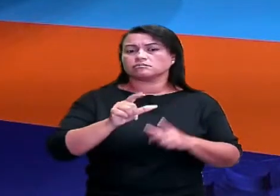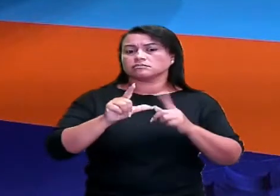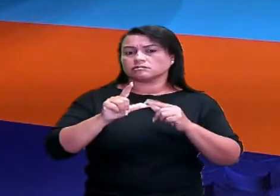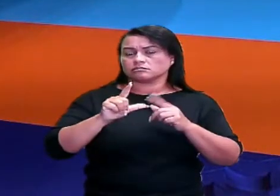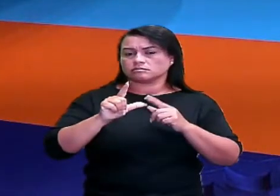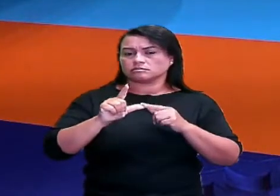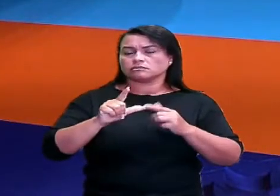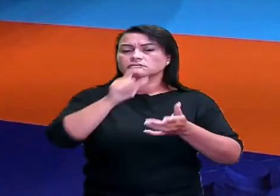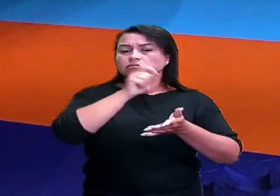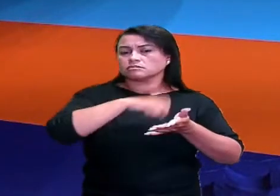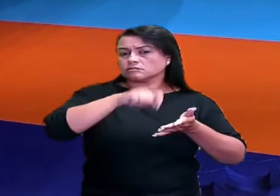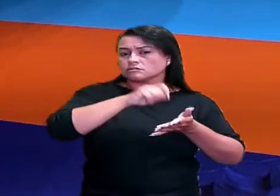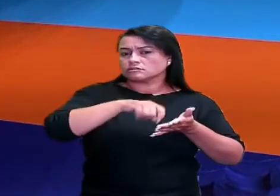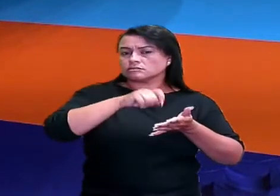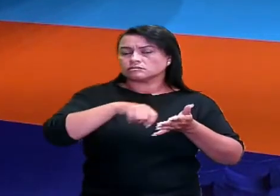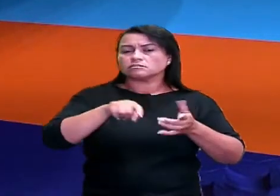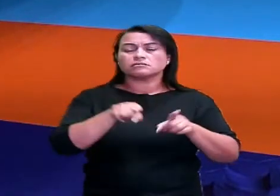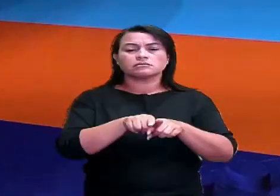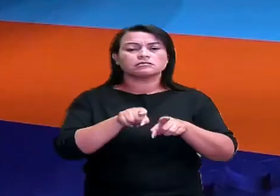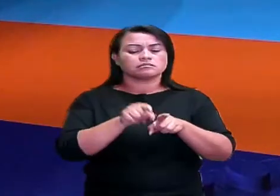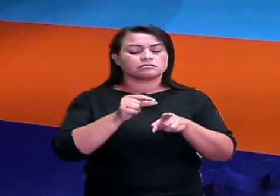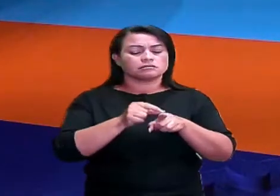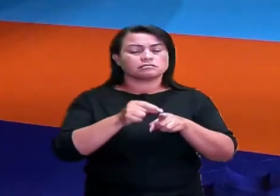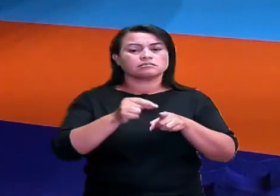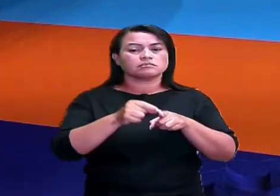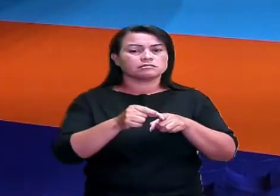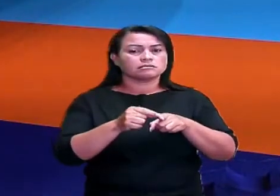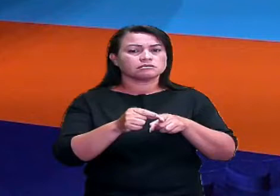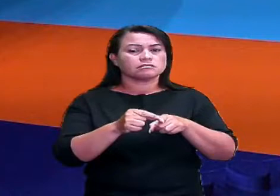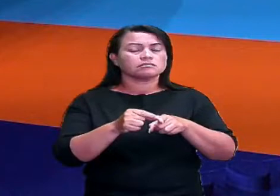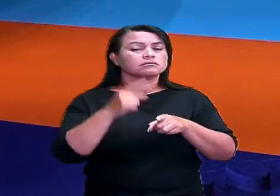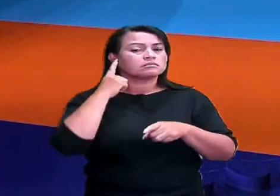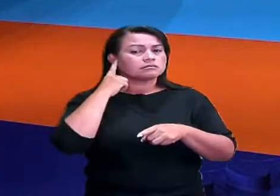para transcrever e os fonemas são os sons.